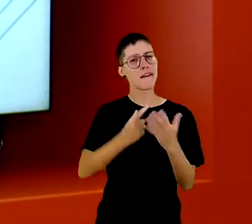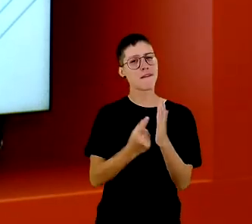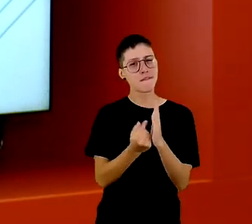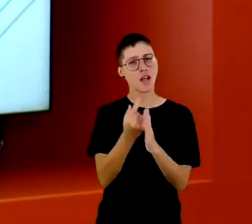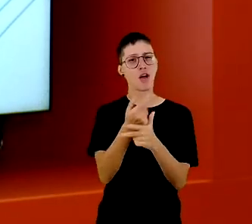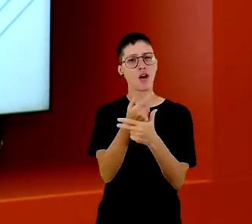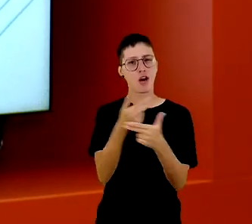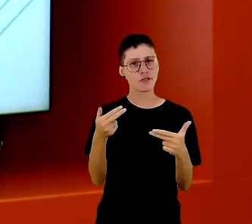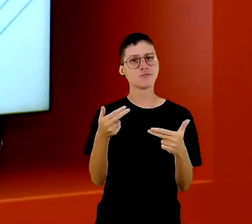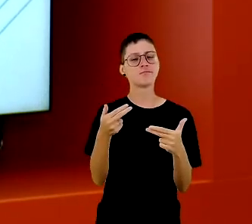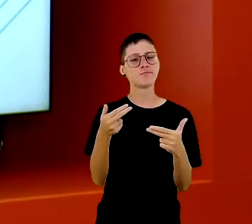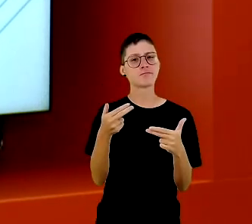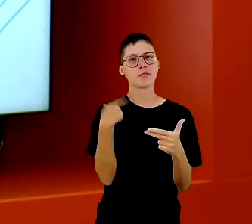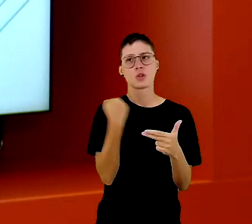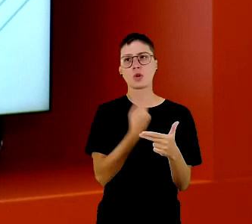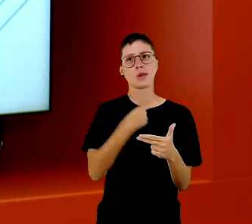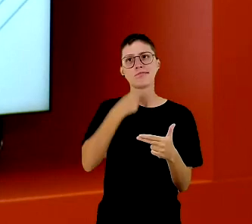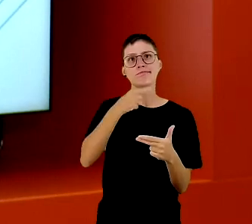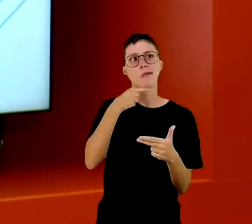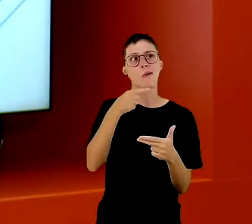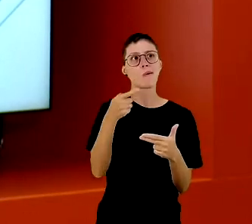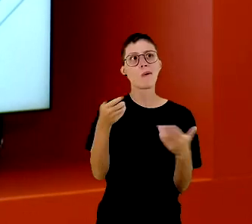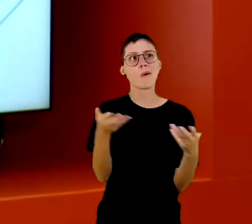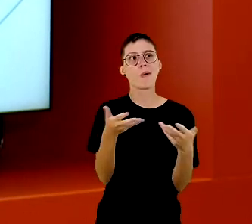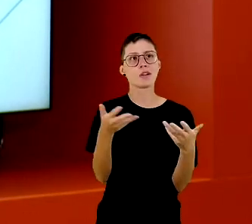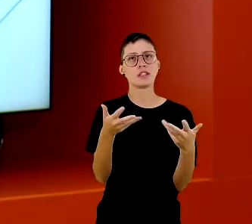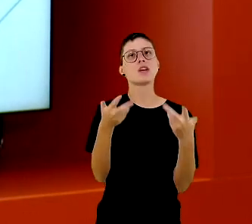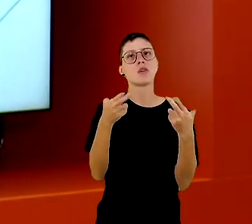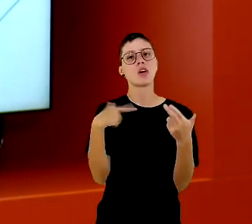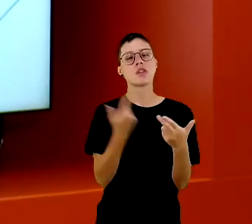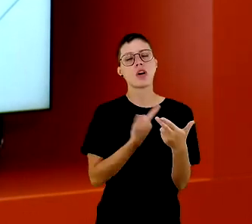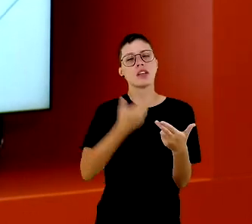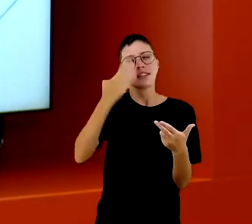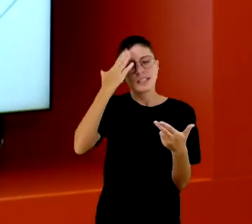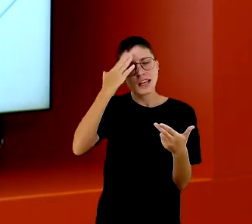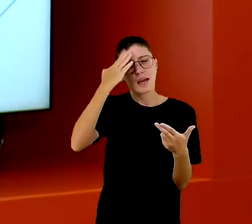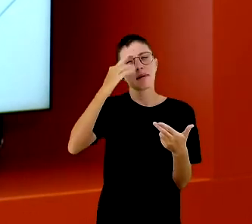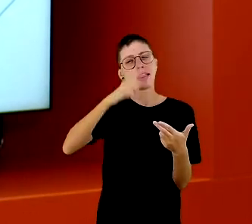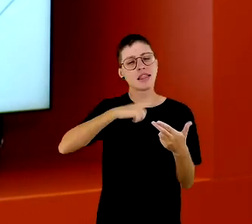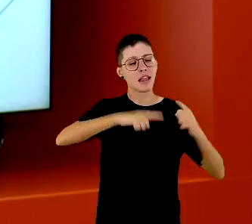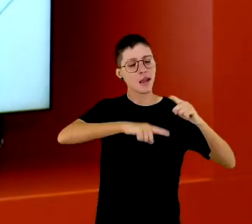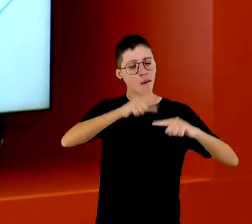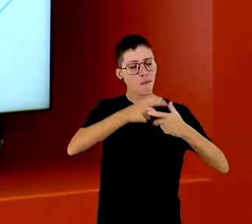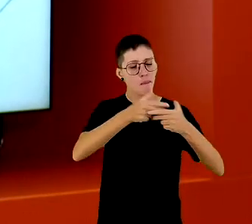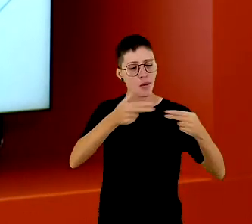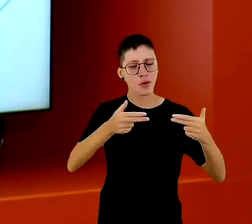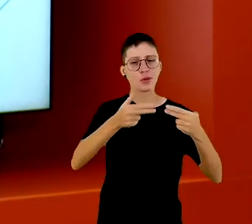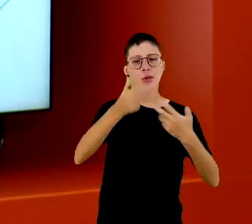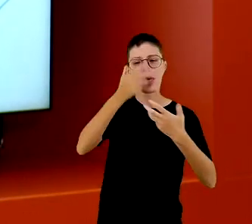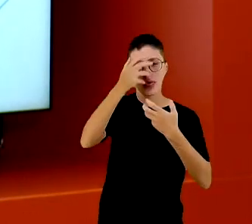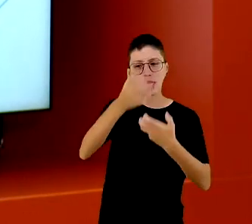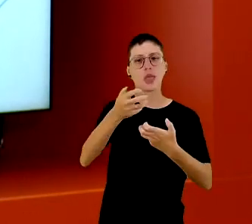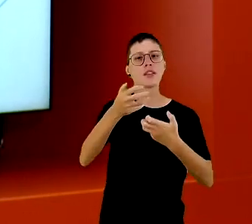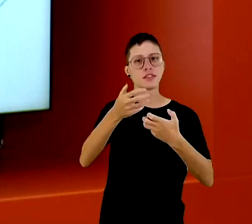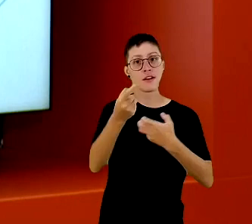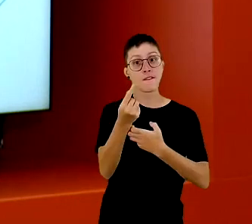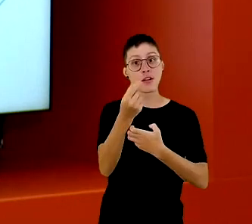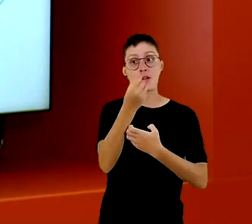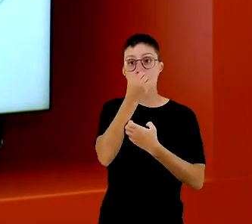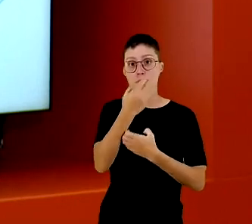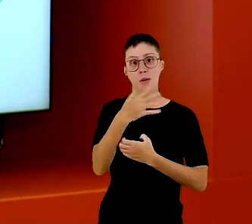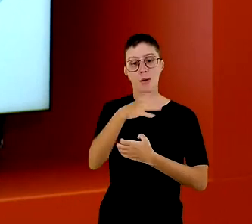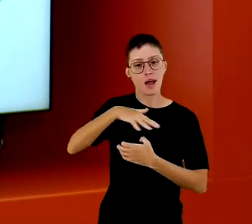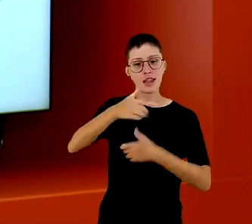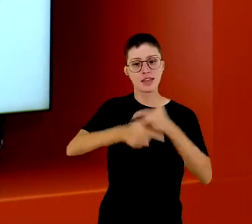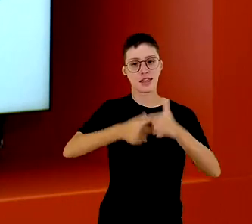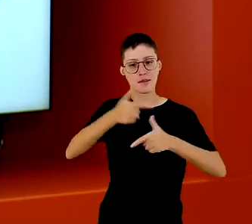A gente não consegue hoje, e a gente sabe que tem que ter um produto atrativo e com preço atrativo no mercado. E aí, muitas vezes,